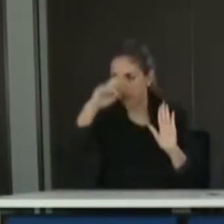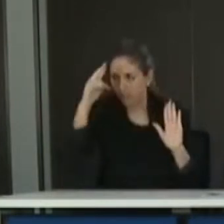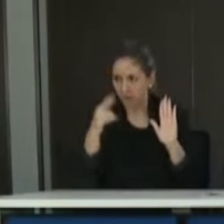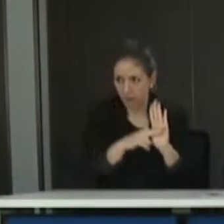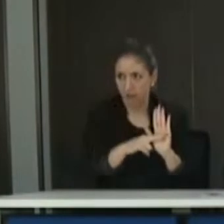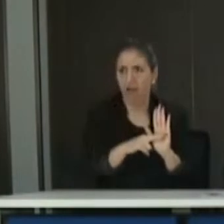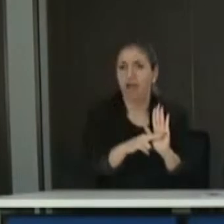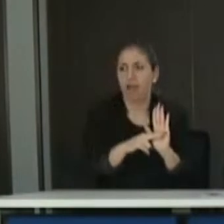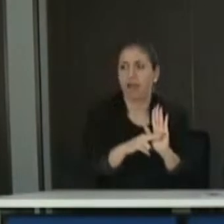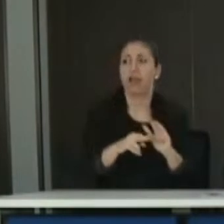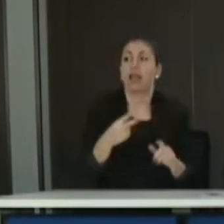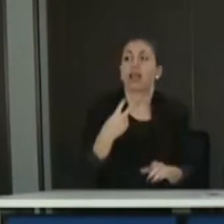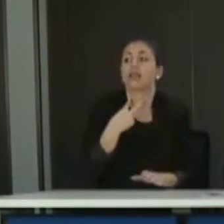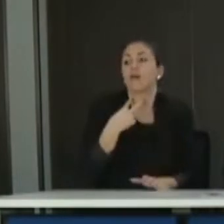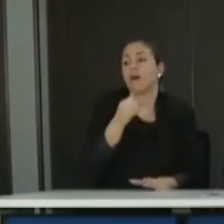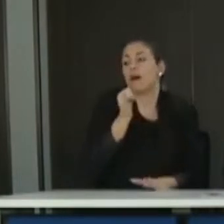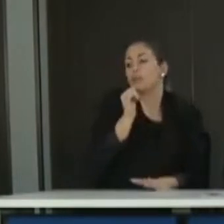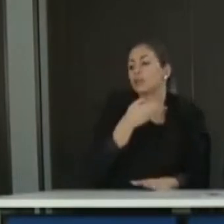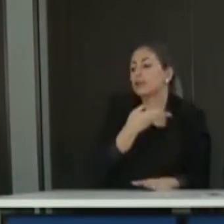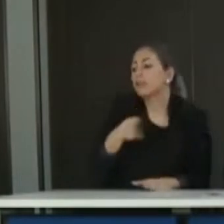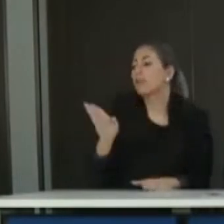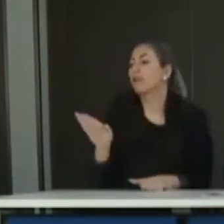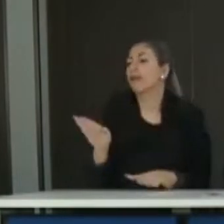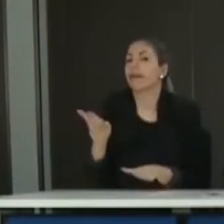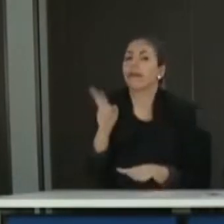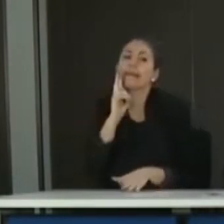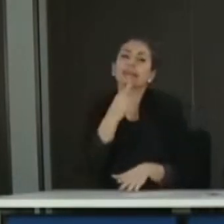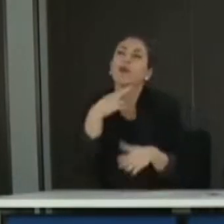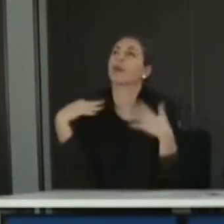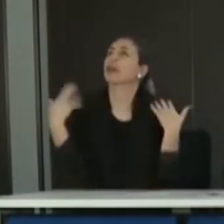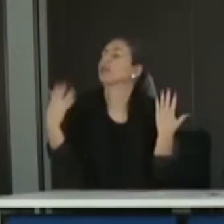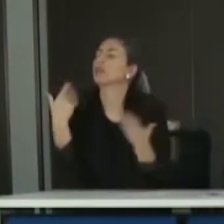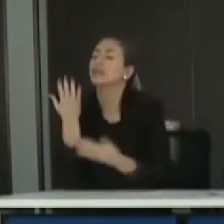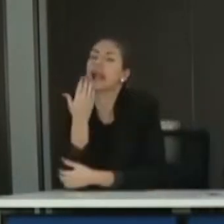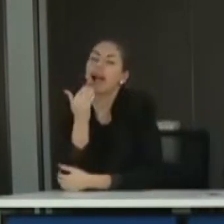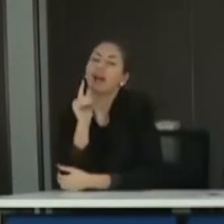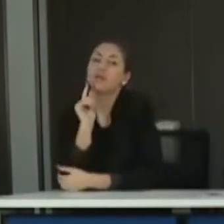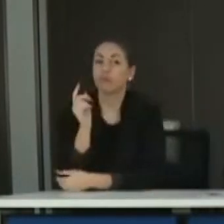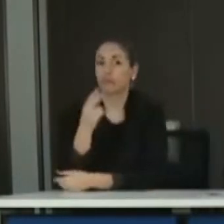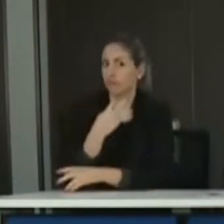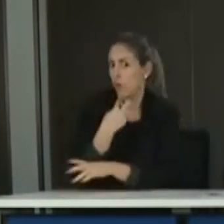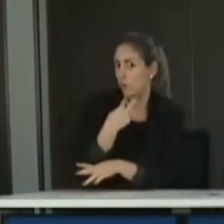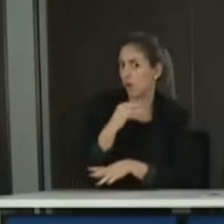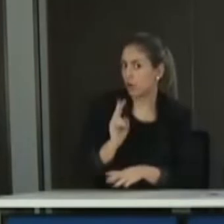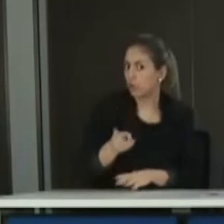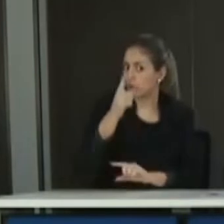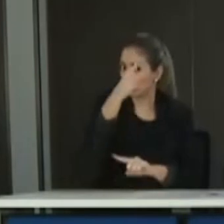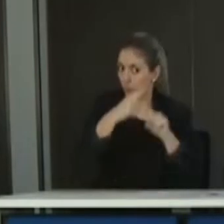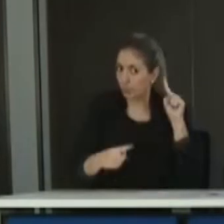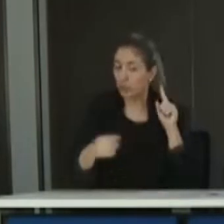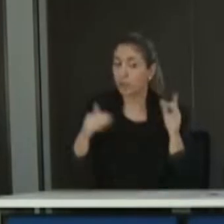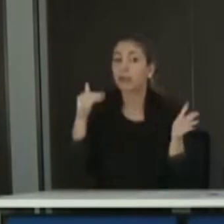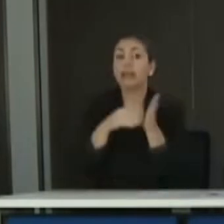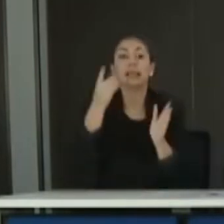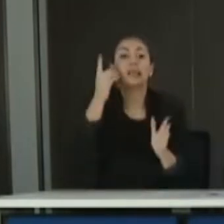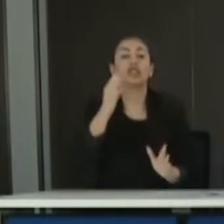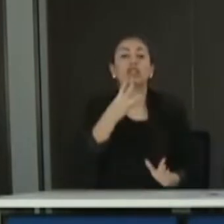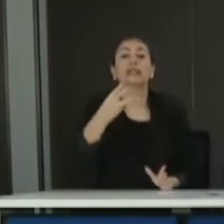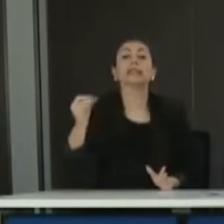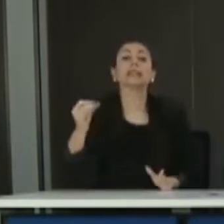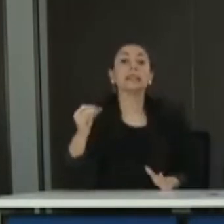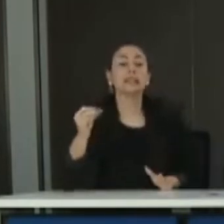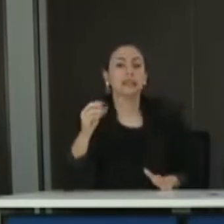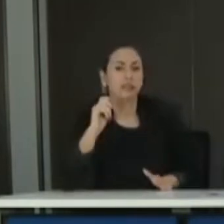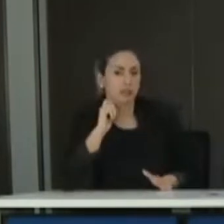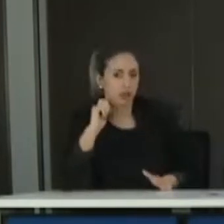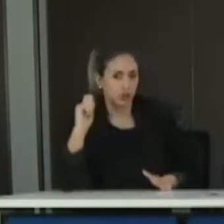permanência das pessoas ainda permanece está proibido então nessas atividades até o dia trinta de abril já